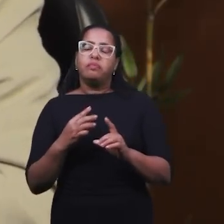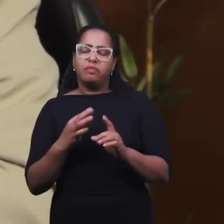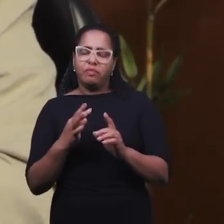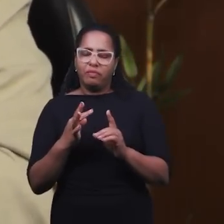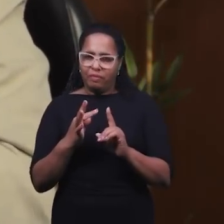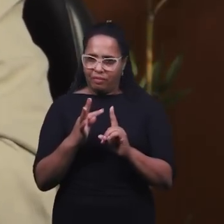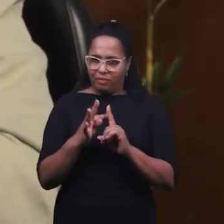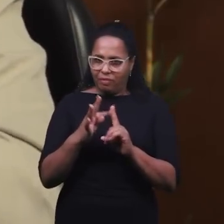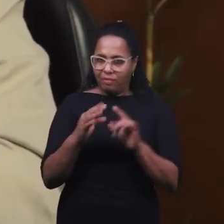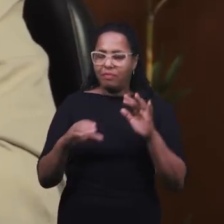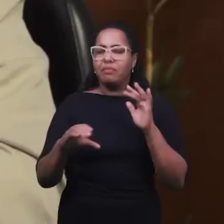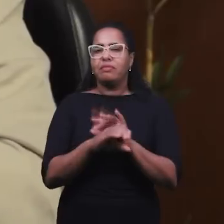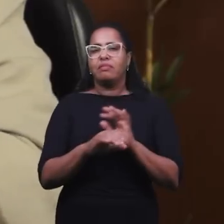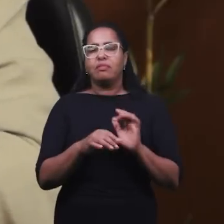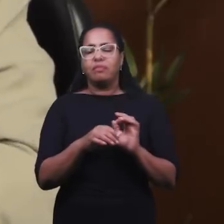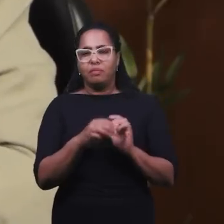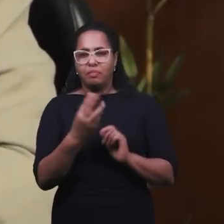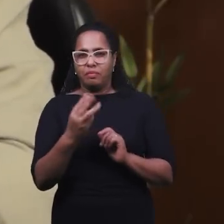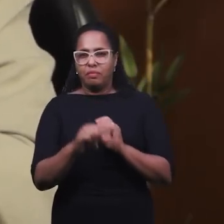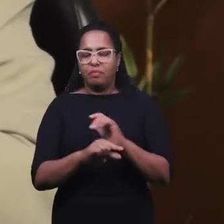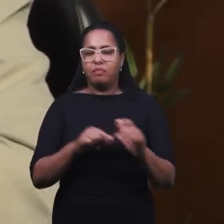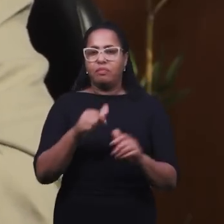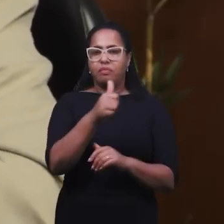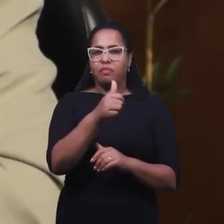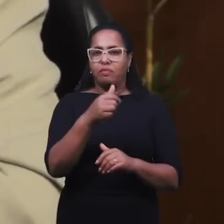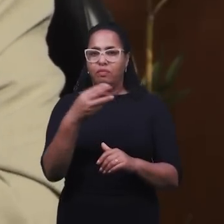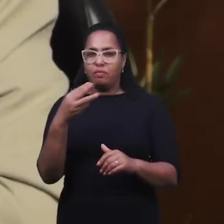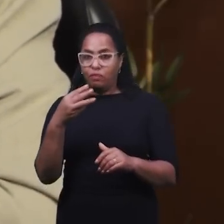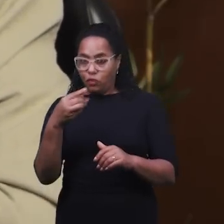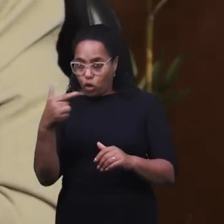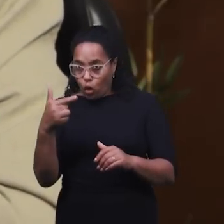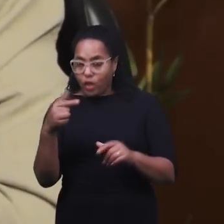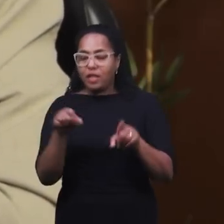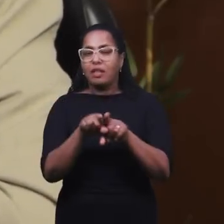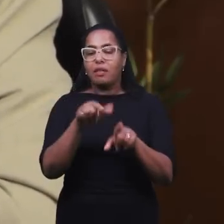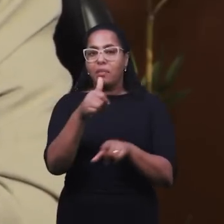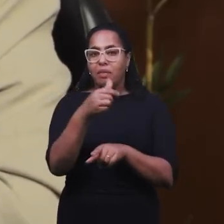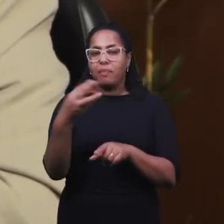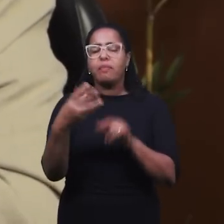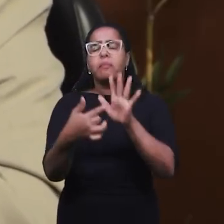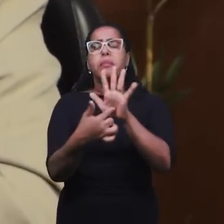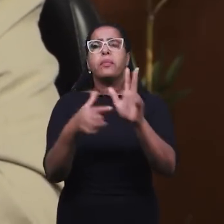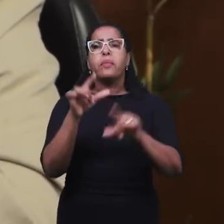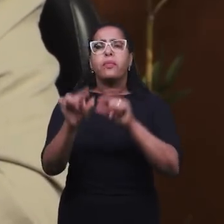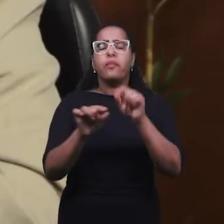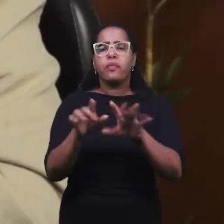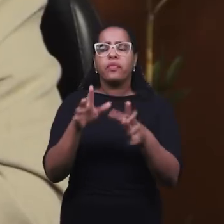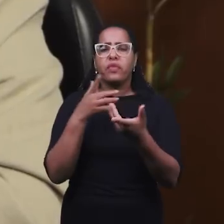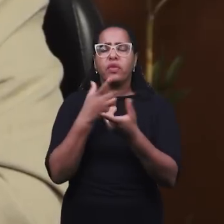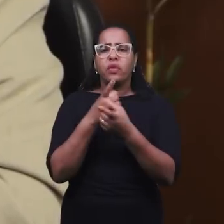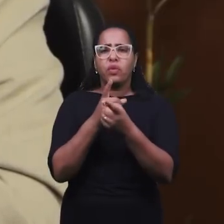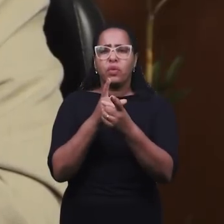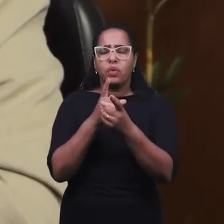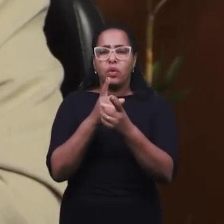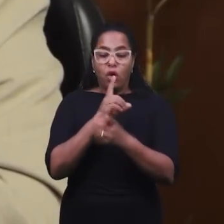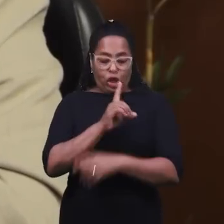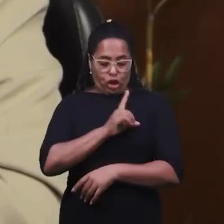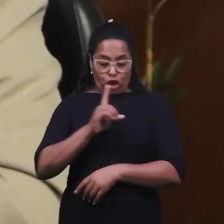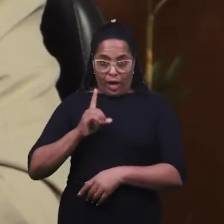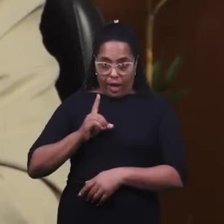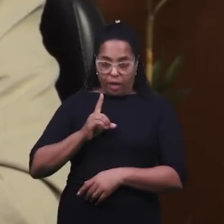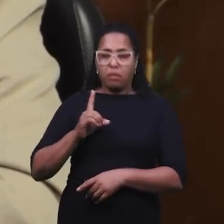e eu já vou ler aqui o texto base para esta edição do programa Conversas Bíblicas. Esse texto se encontra na primeira carta a Timóteo,